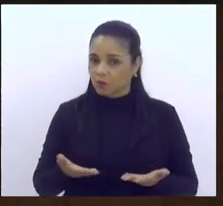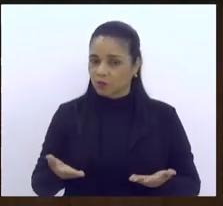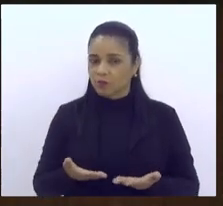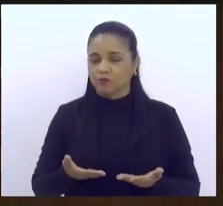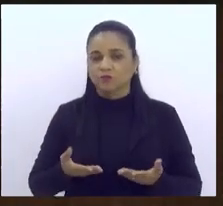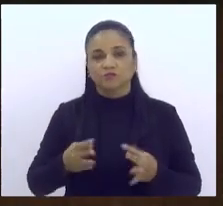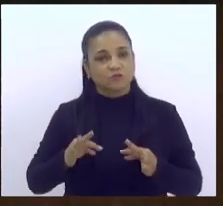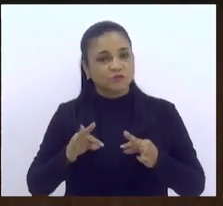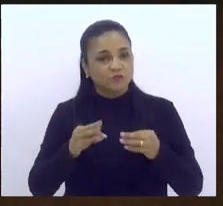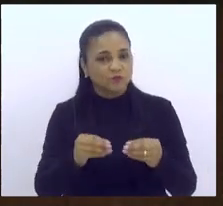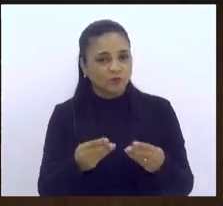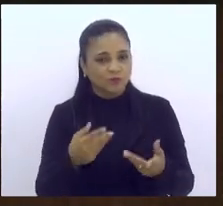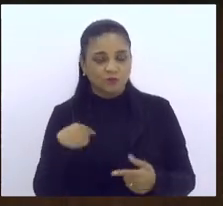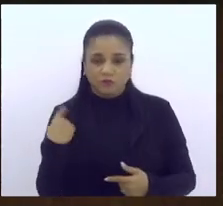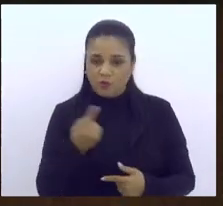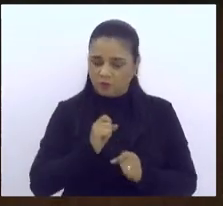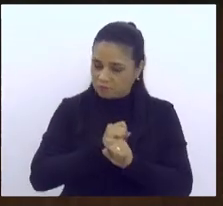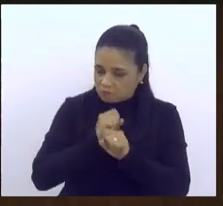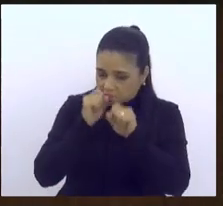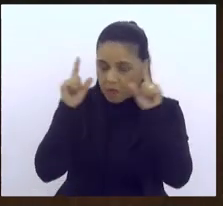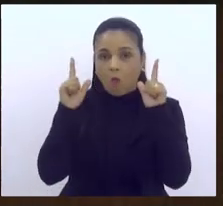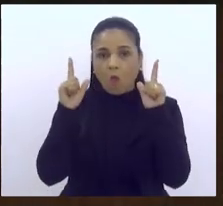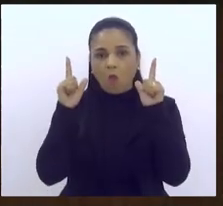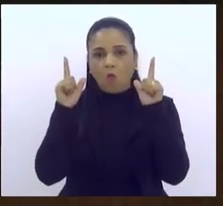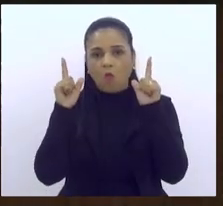a todos nós, quando acordamos hoje,